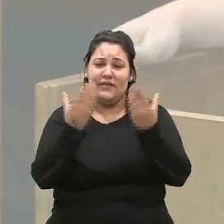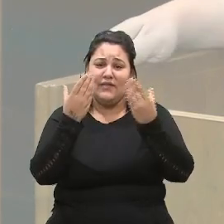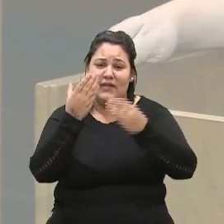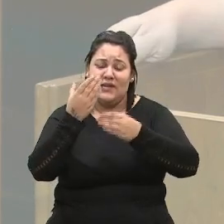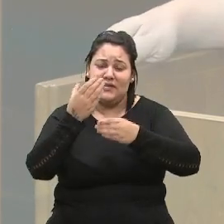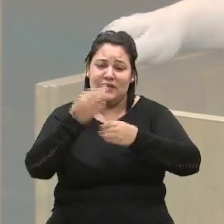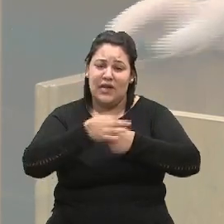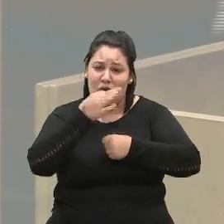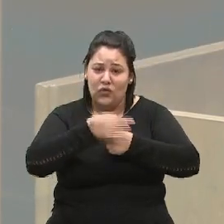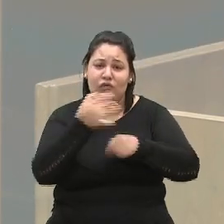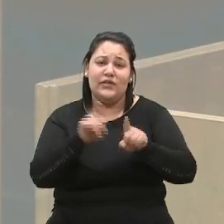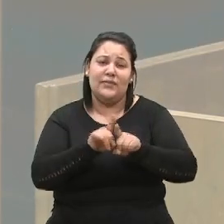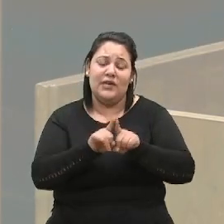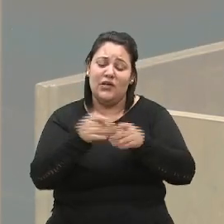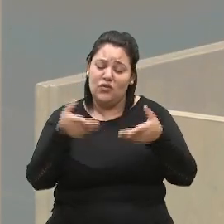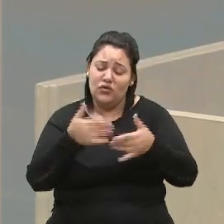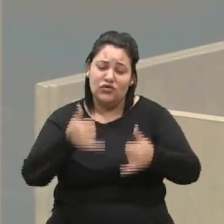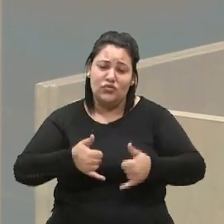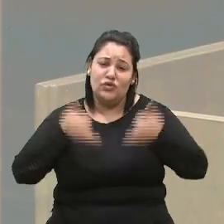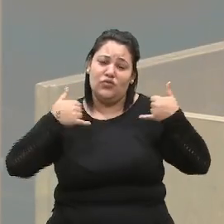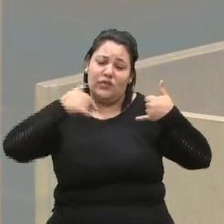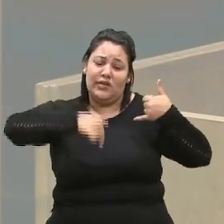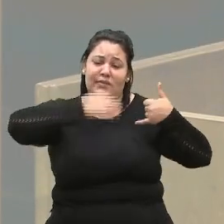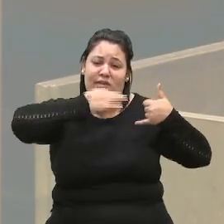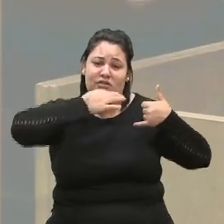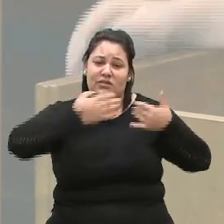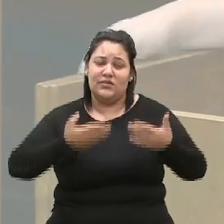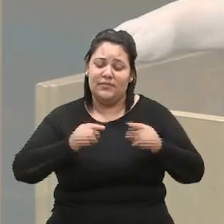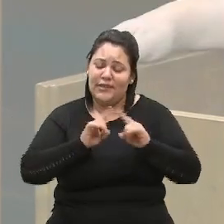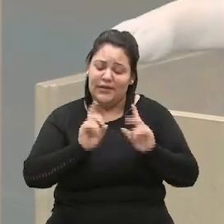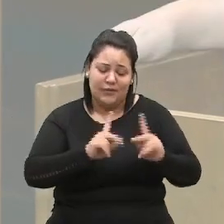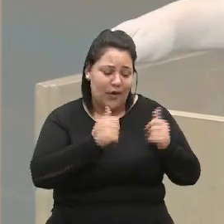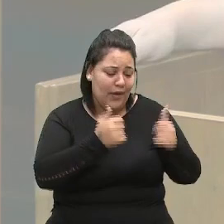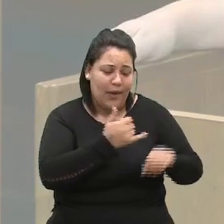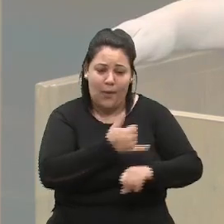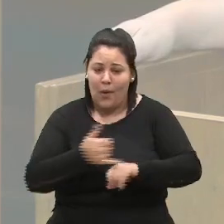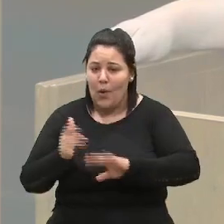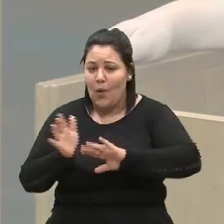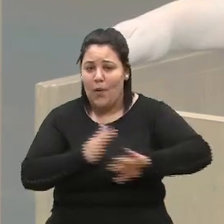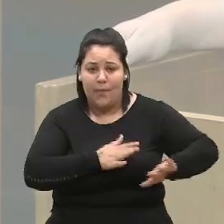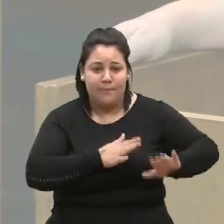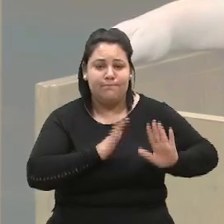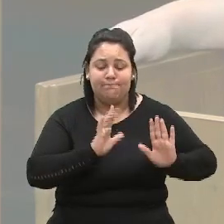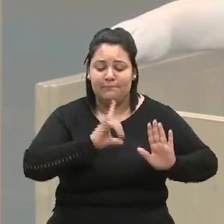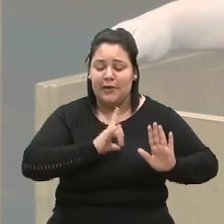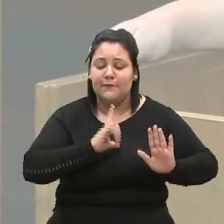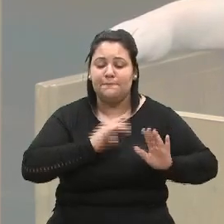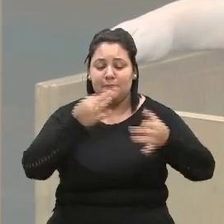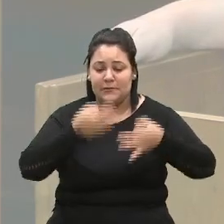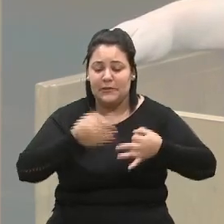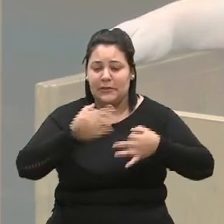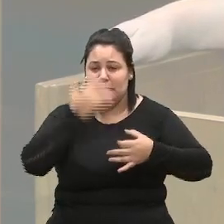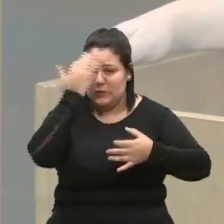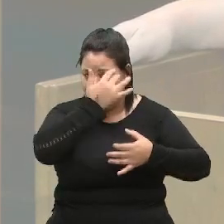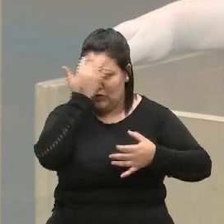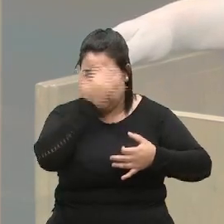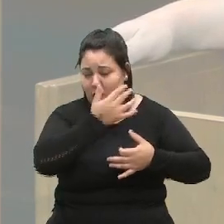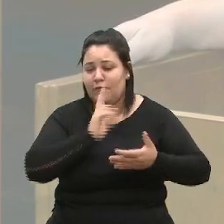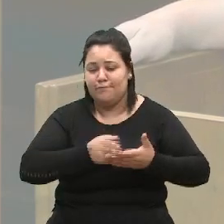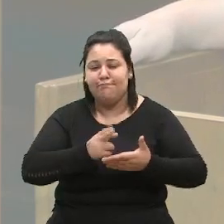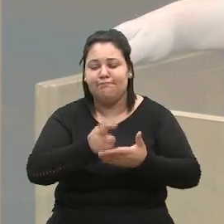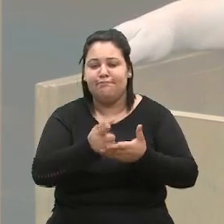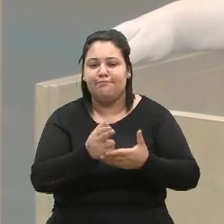enfim. E hoje é um orgulho para Caxias do Sul. Mas tudo bem, isso passou. A gente tem certeza absoluta que o prefeito